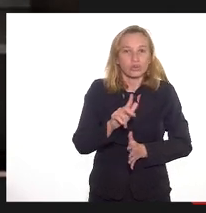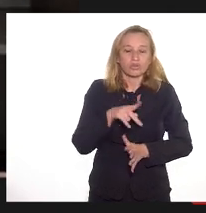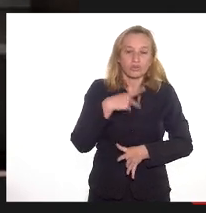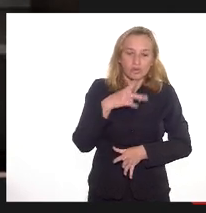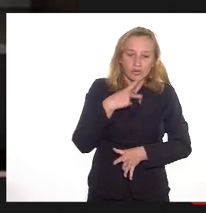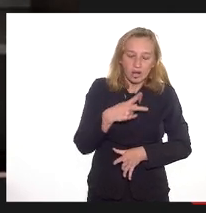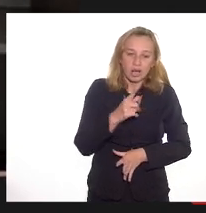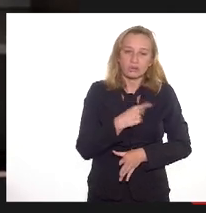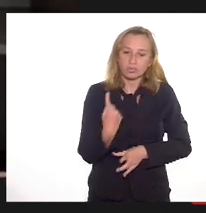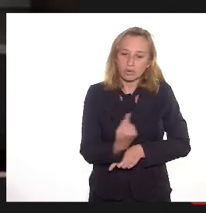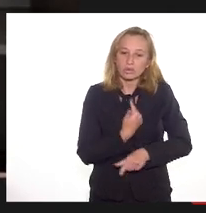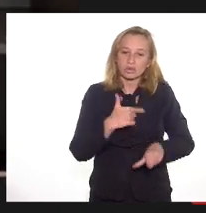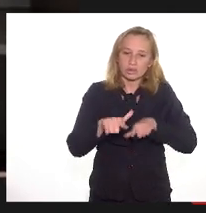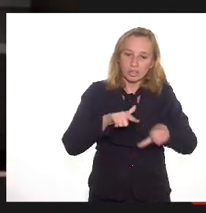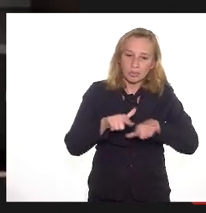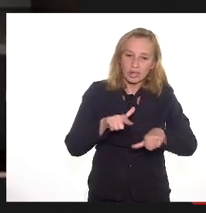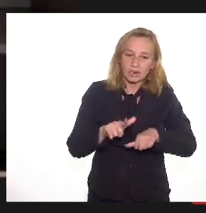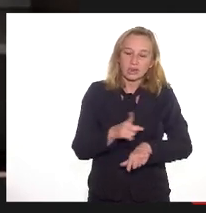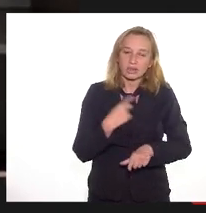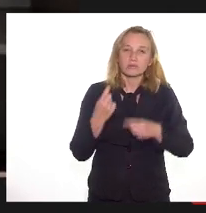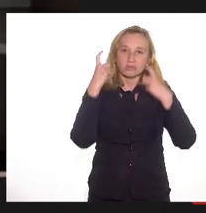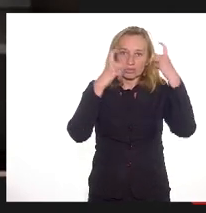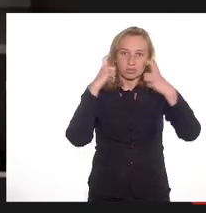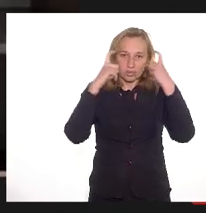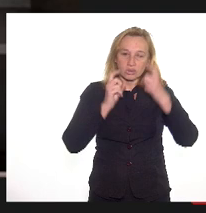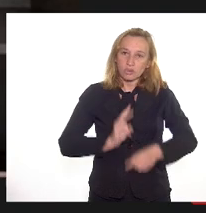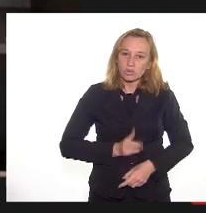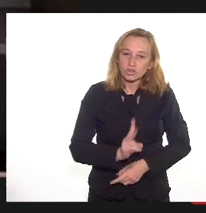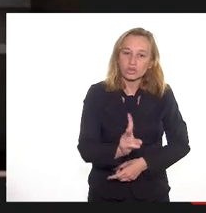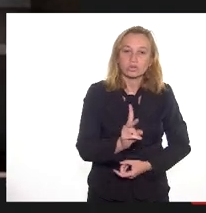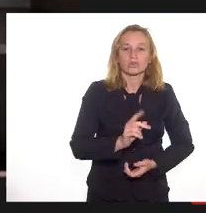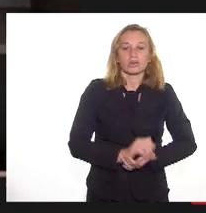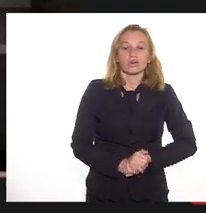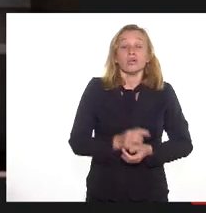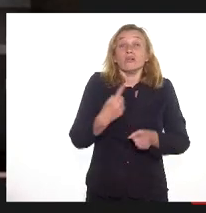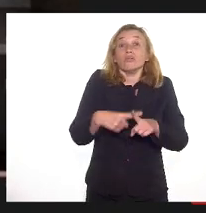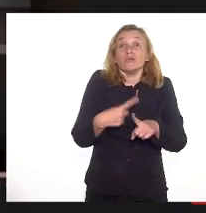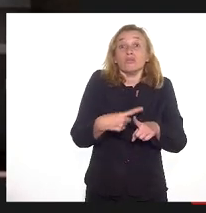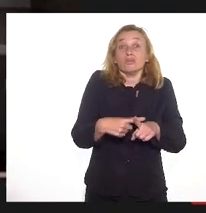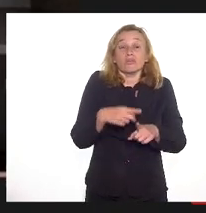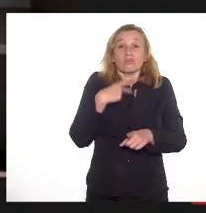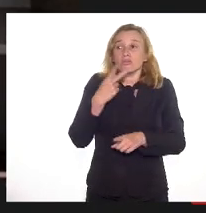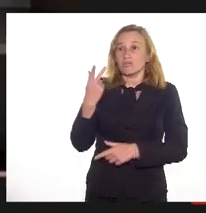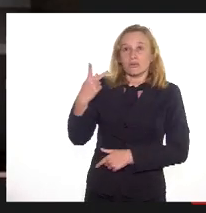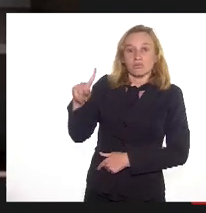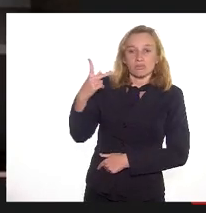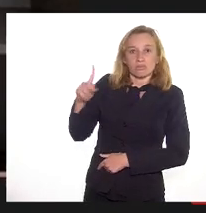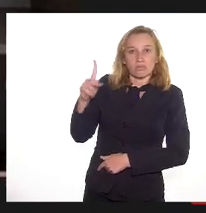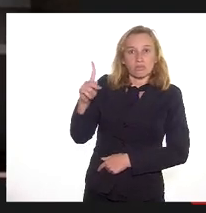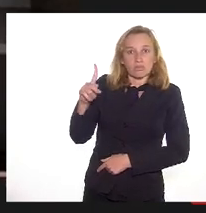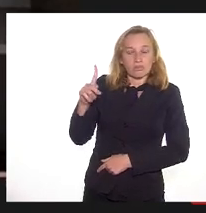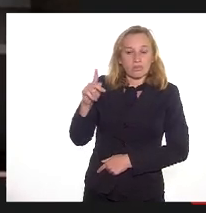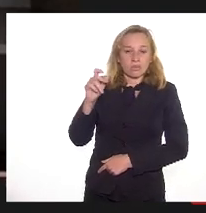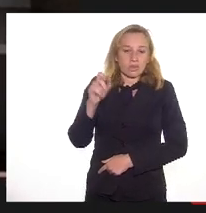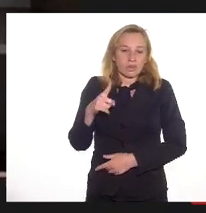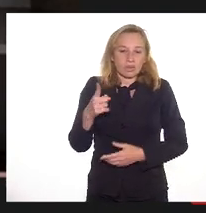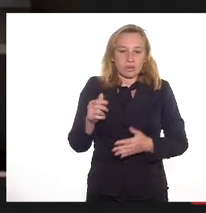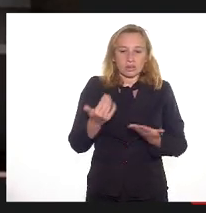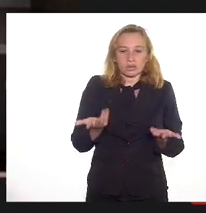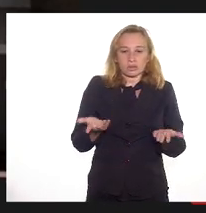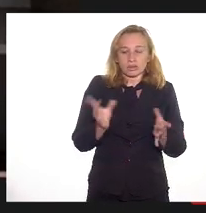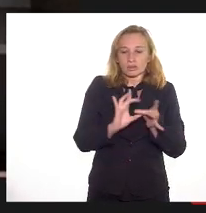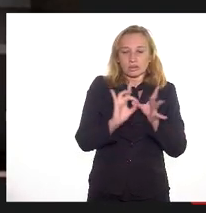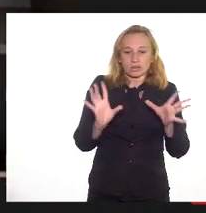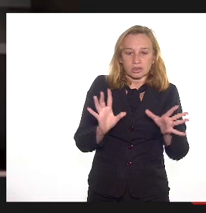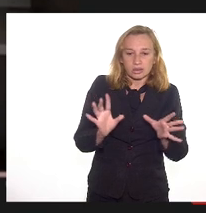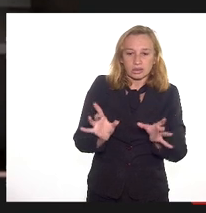reforça o nosso trabalho e a nossa preocupação, né? Porque a fala deles é do livre mercado, né?